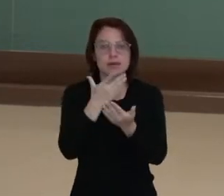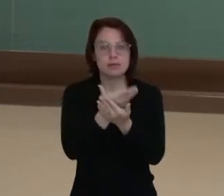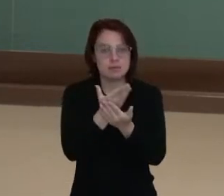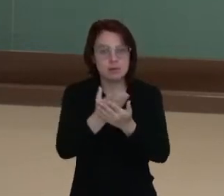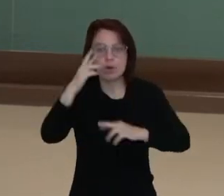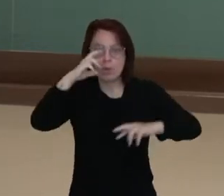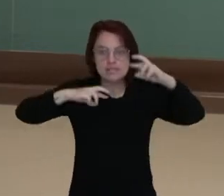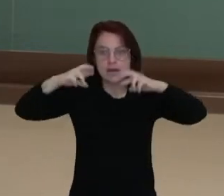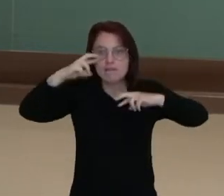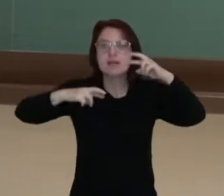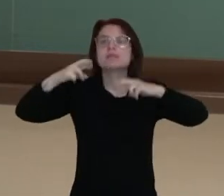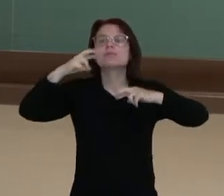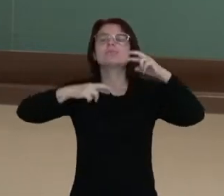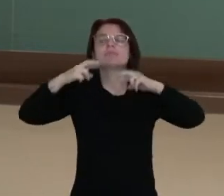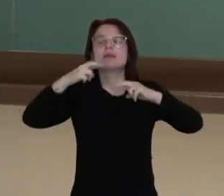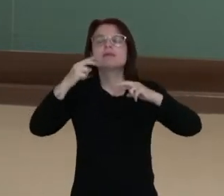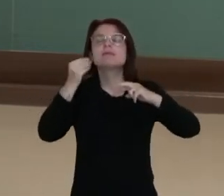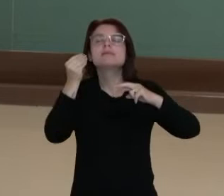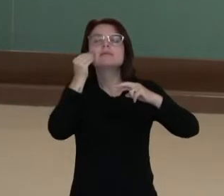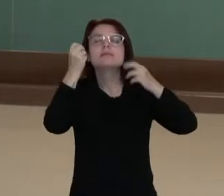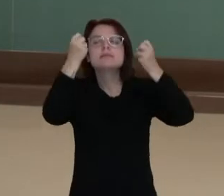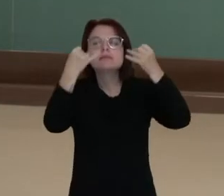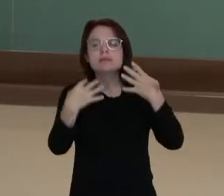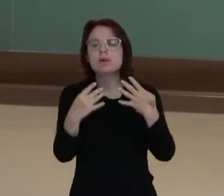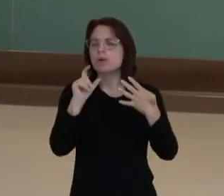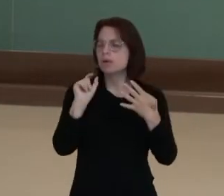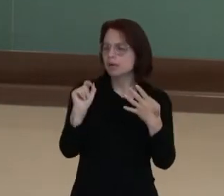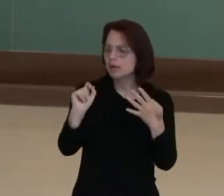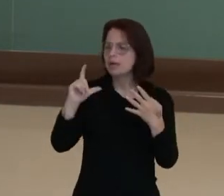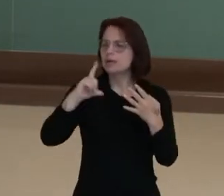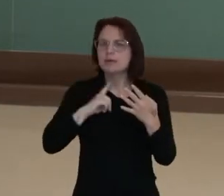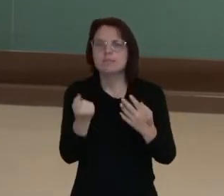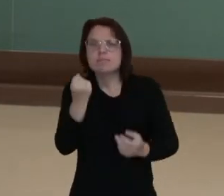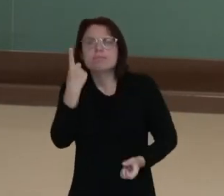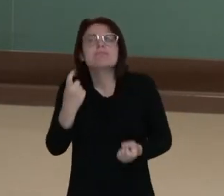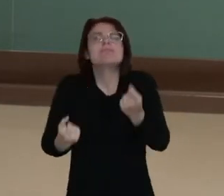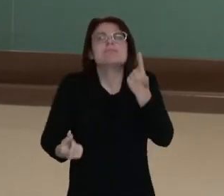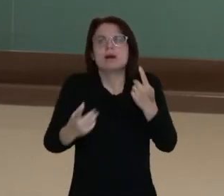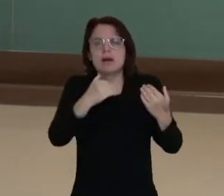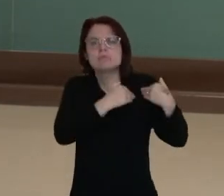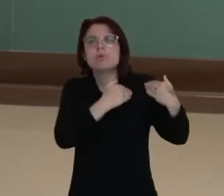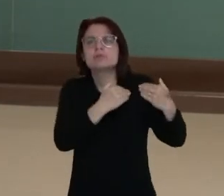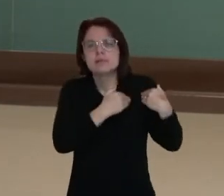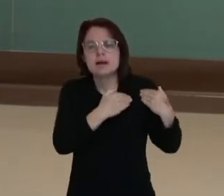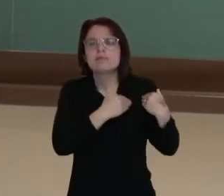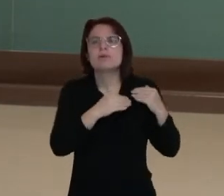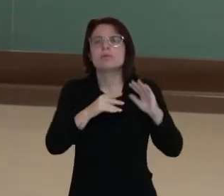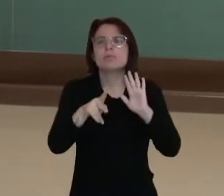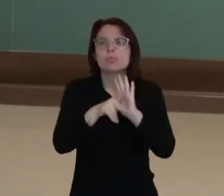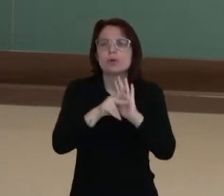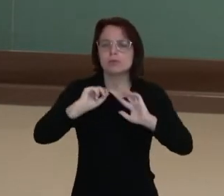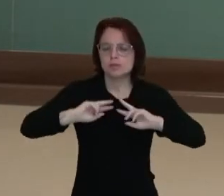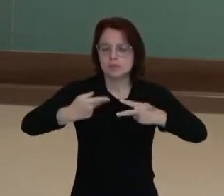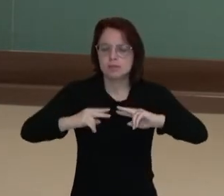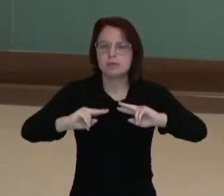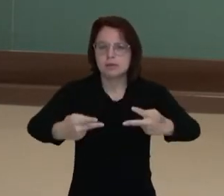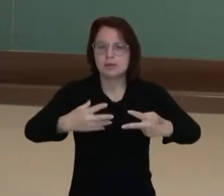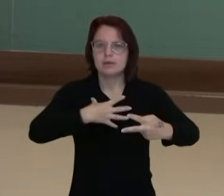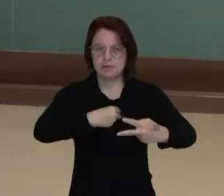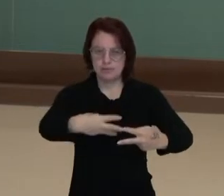observando, né, ele conseguiu dizer que existiam fatores que eram responsáveis pela transmissão das heranças,